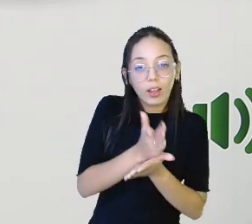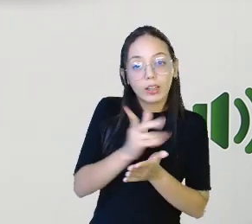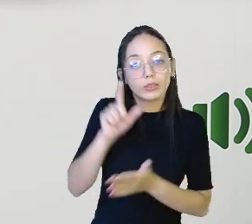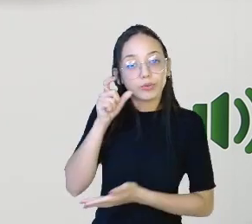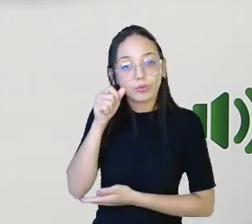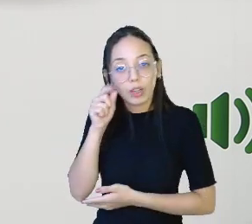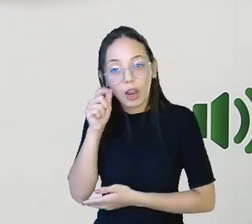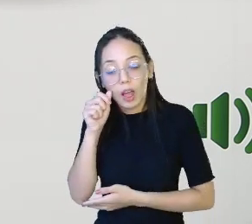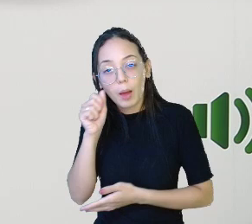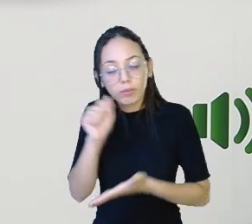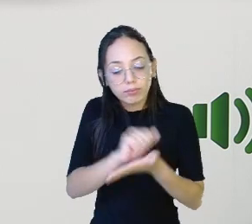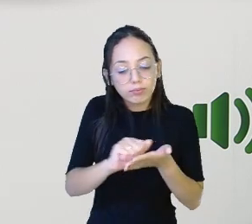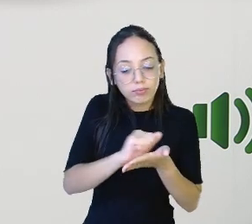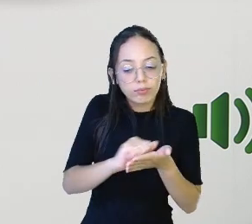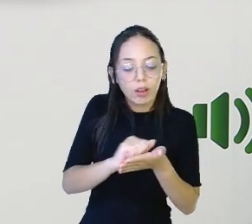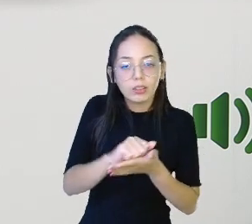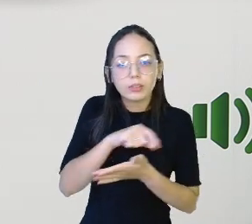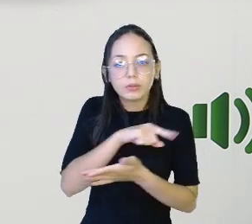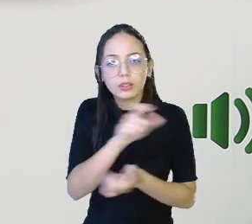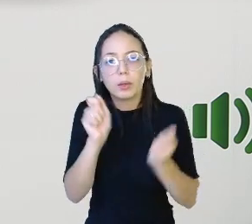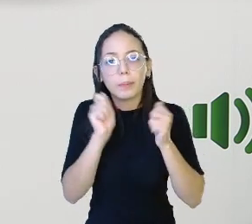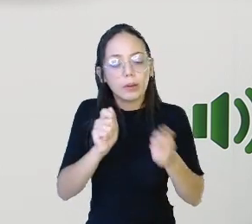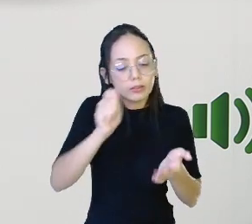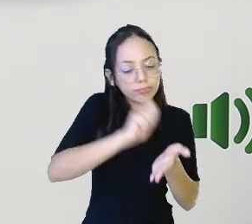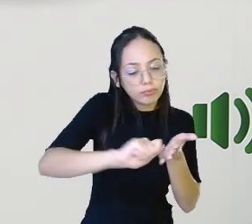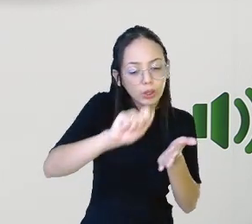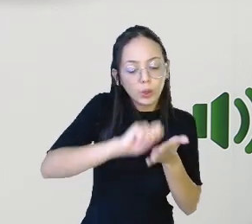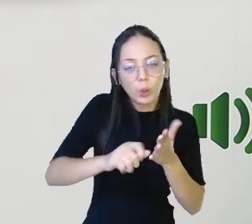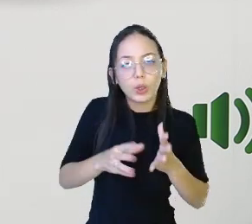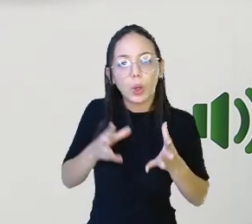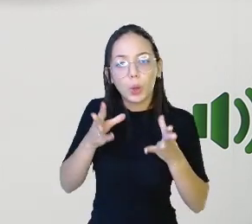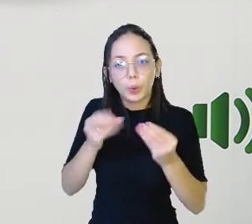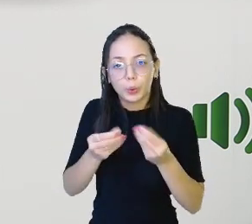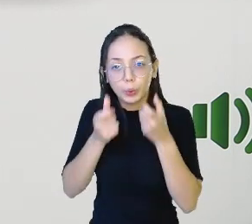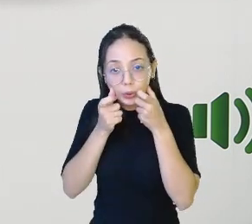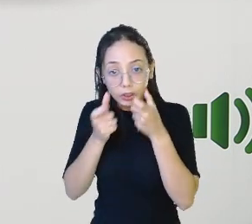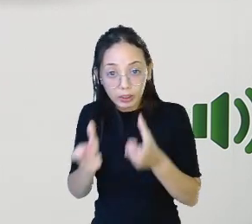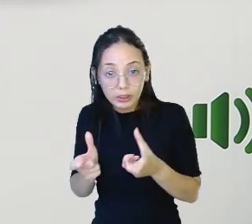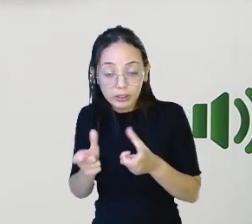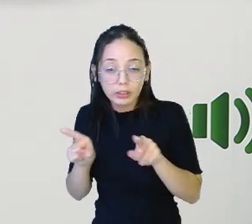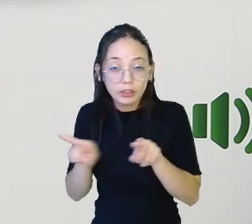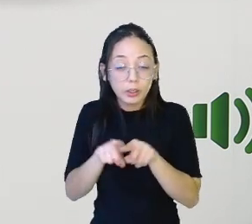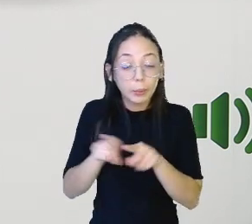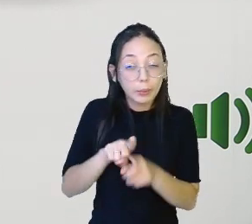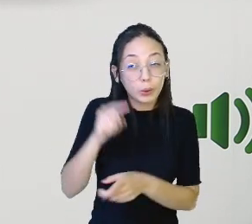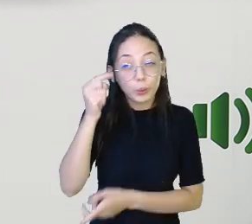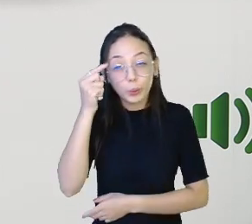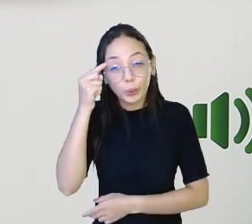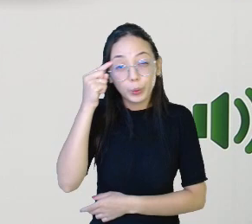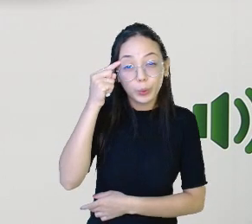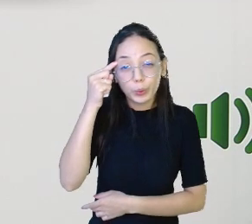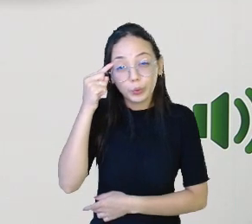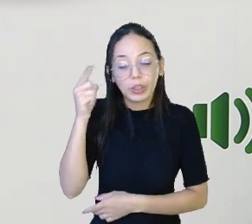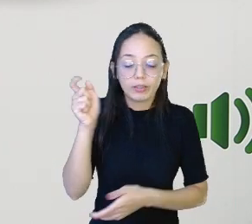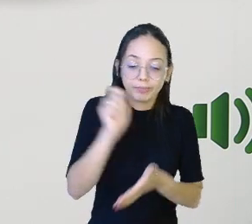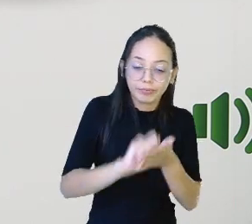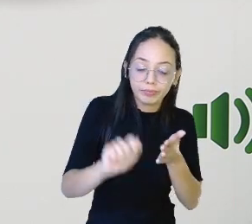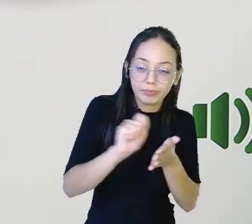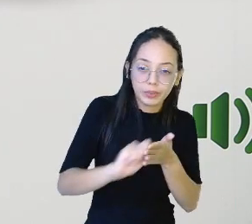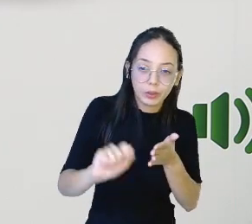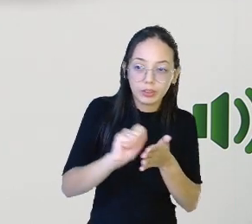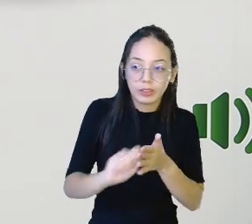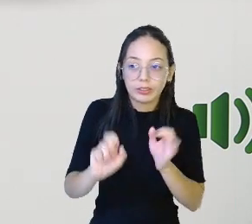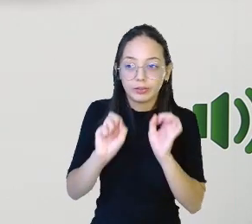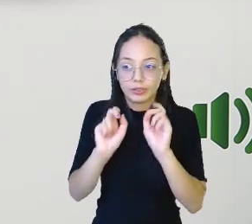tua borracha, para que você possa anotar tudo o que você achar de interessante e as dúvidas que surgirão no decorrer da